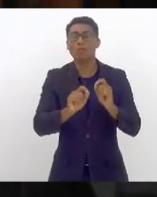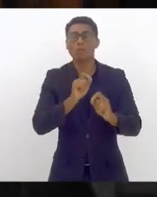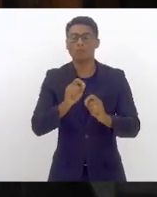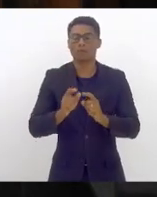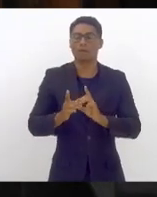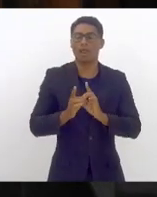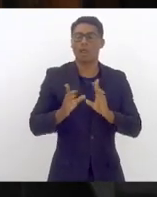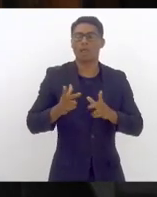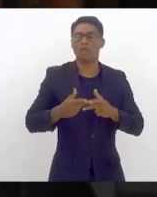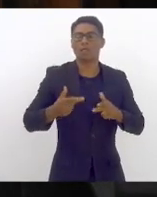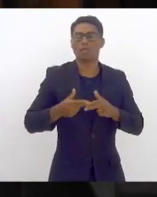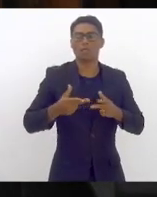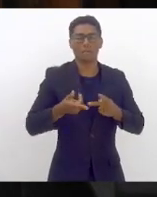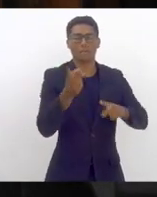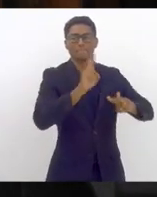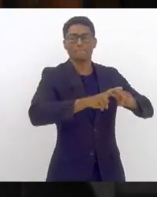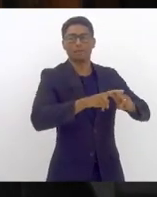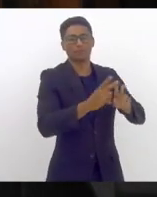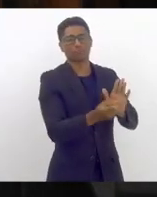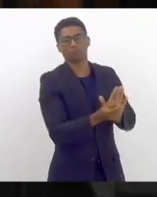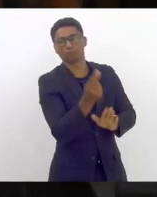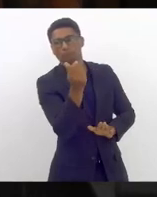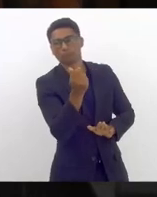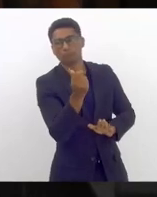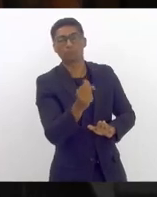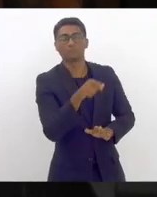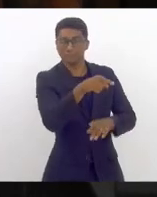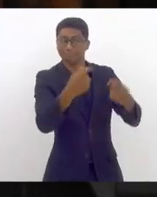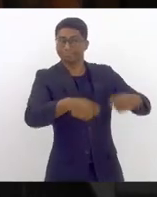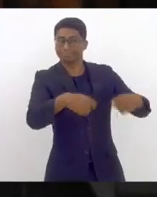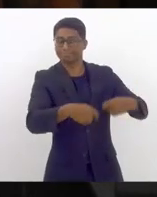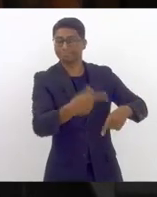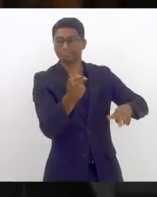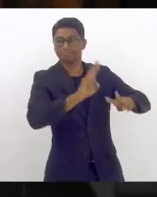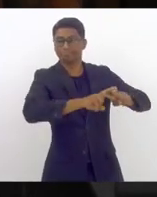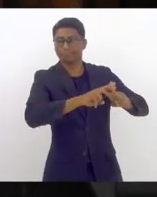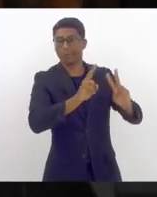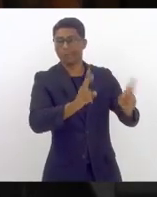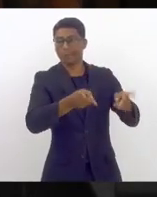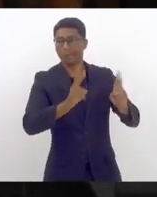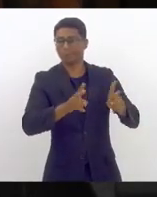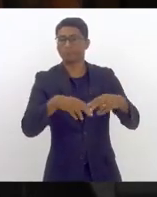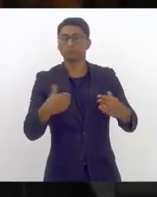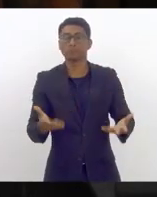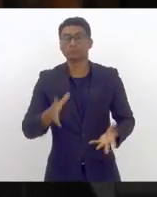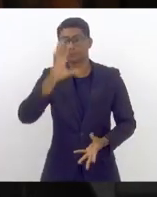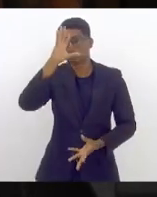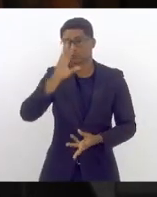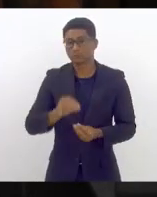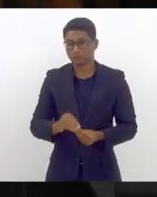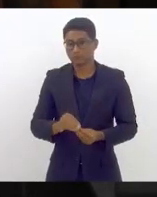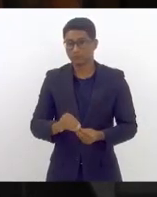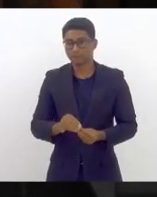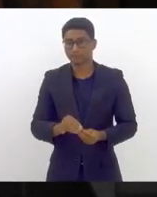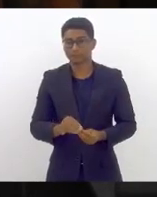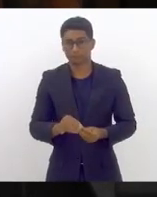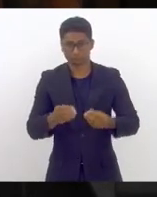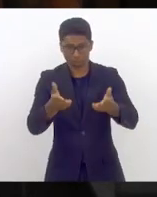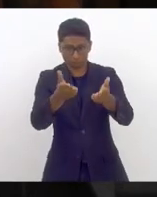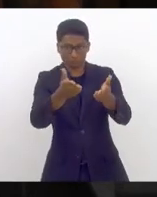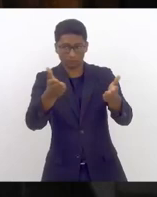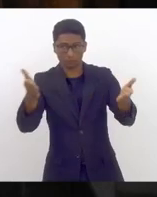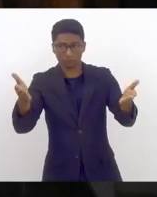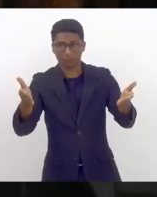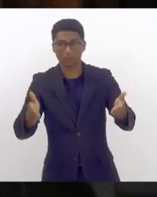de estar atrás das grades, que é o lugar que ele deveria estar. Então, termino aqui dizendo que, para aqueles que fazem